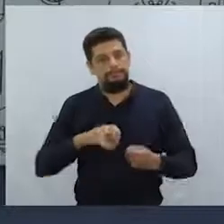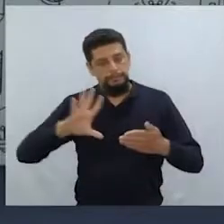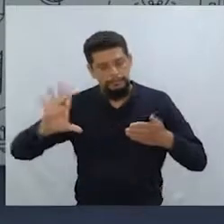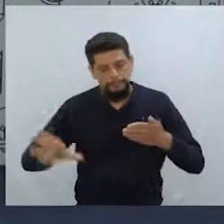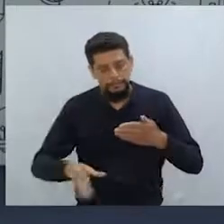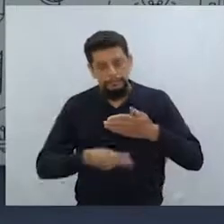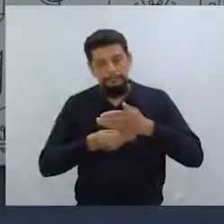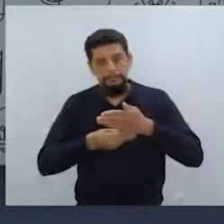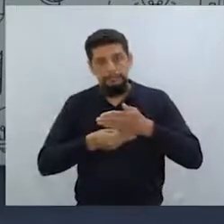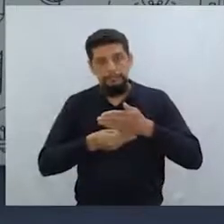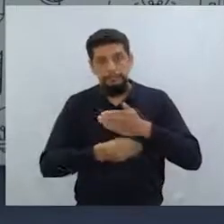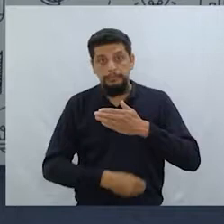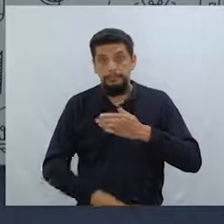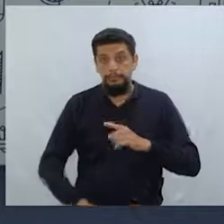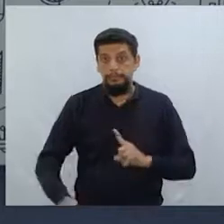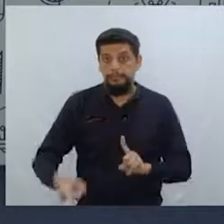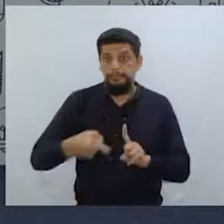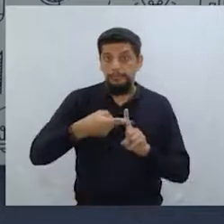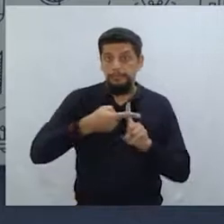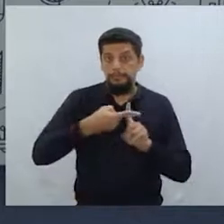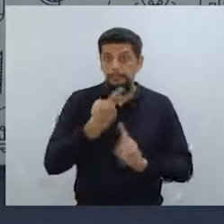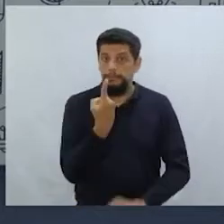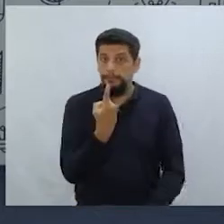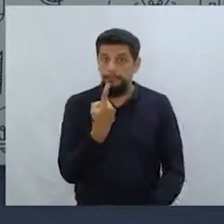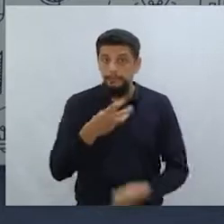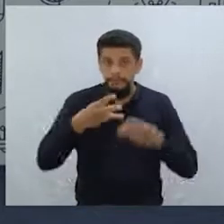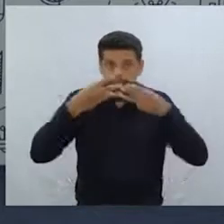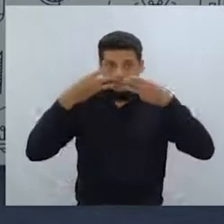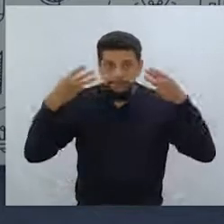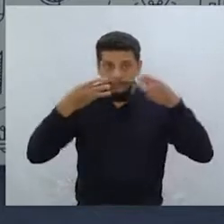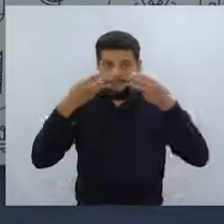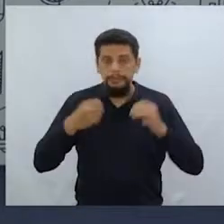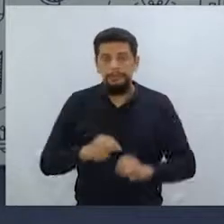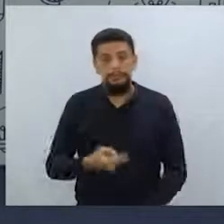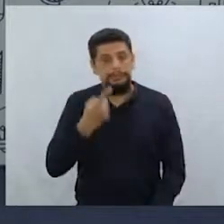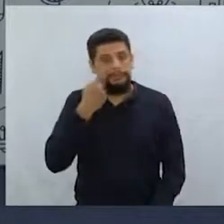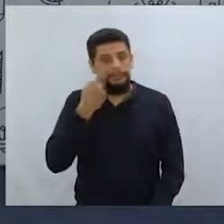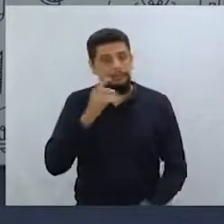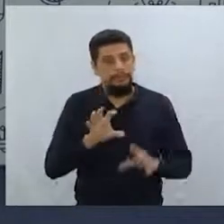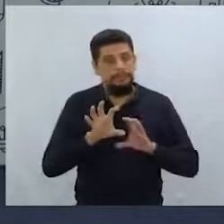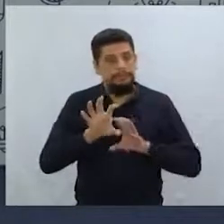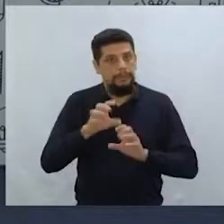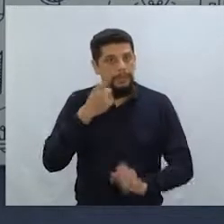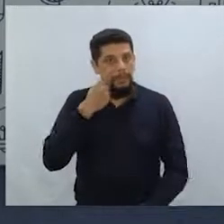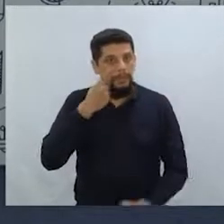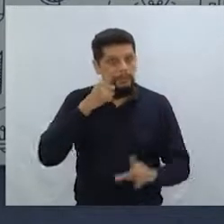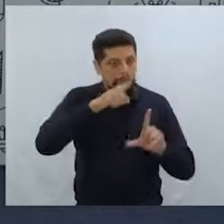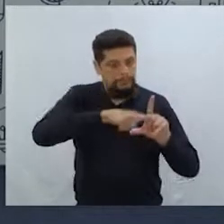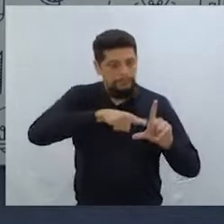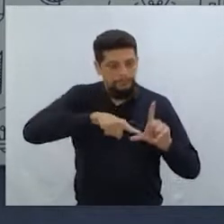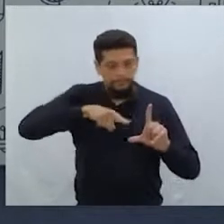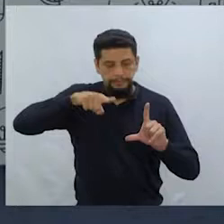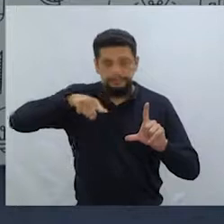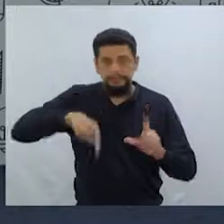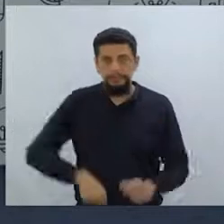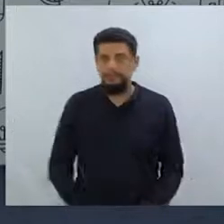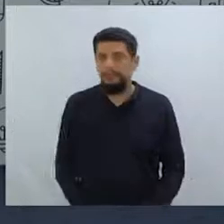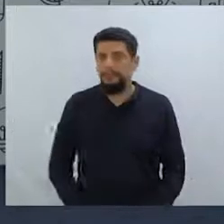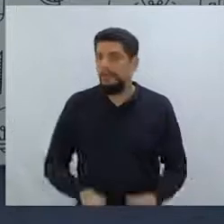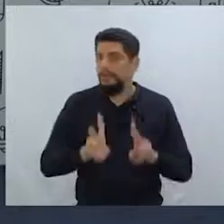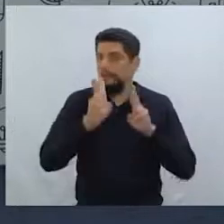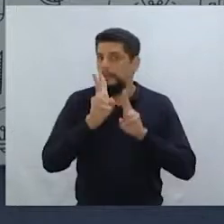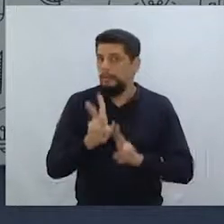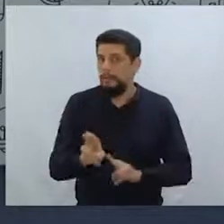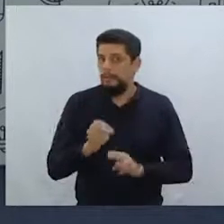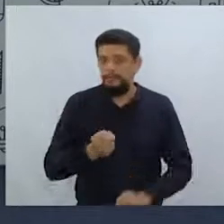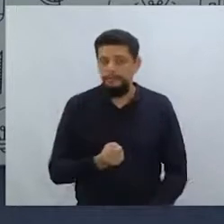Nós temos que acrescentar mais um gato. E assim, olha só o nosso gráfico.